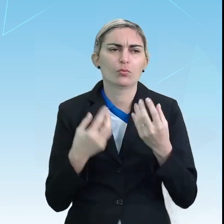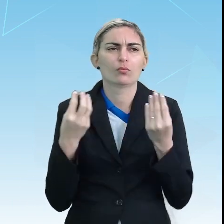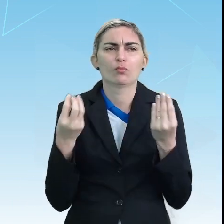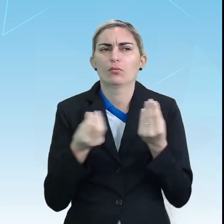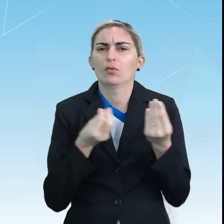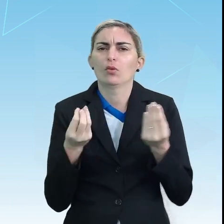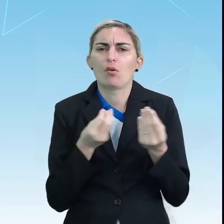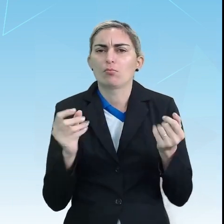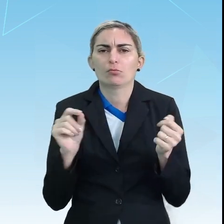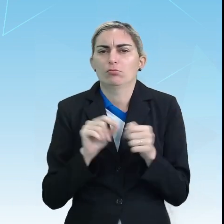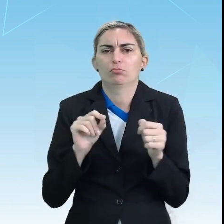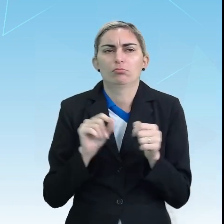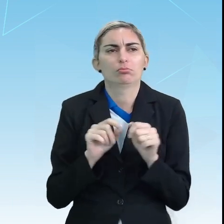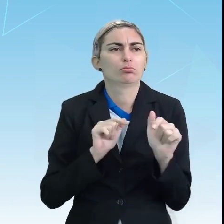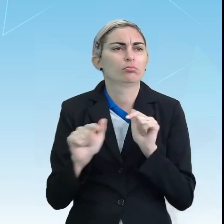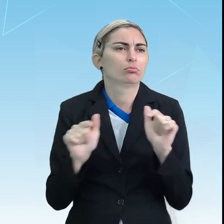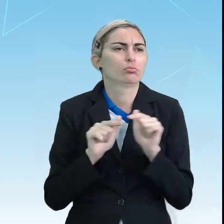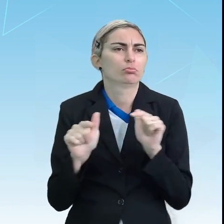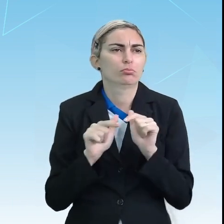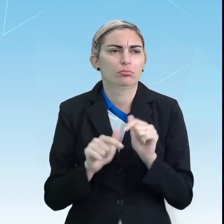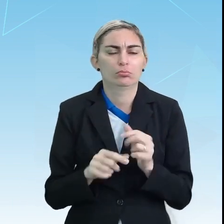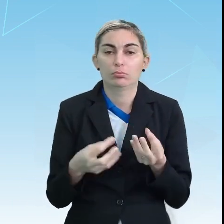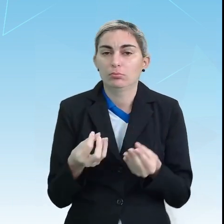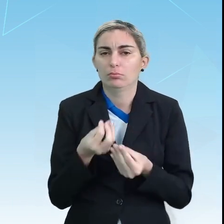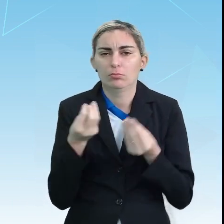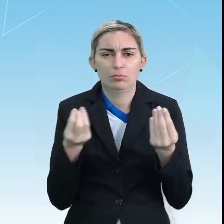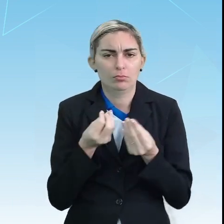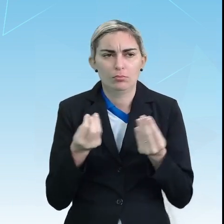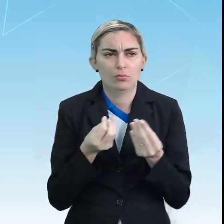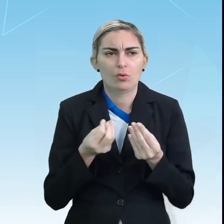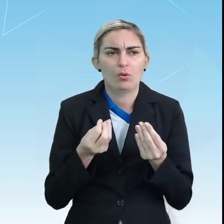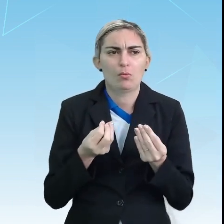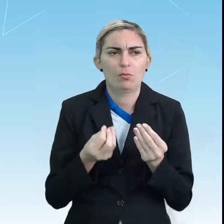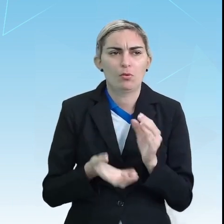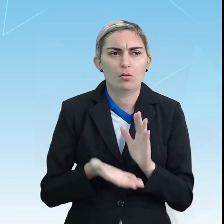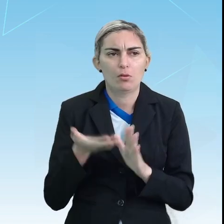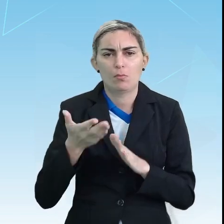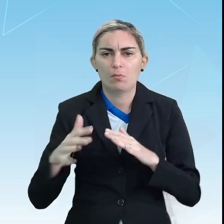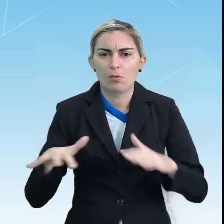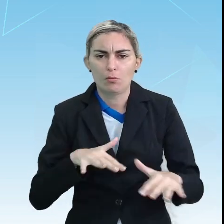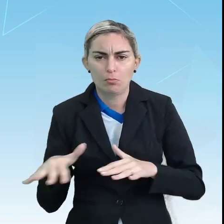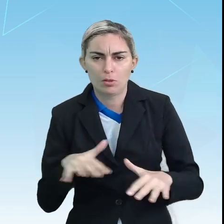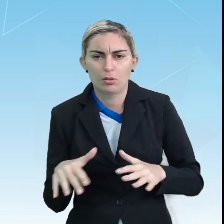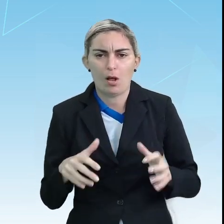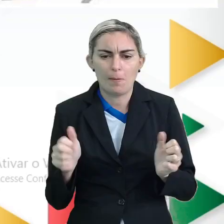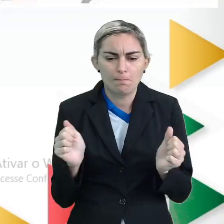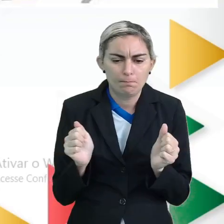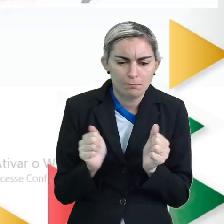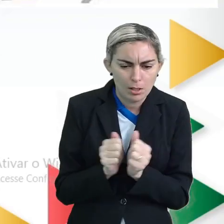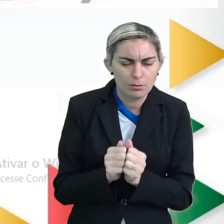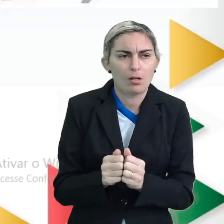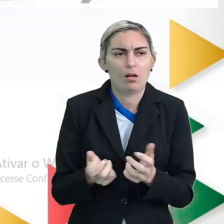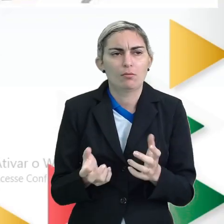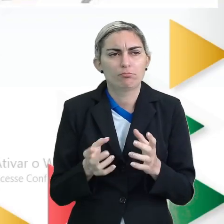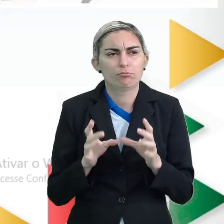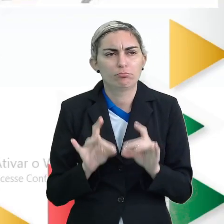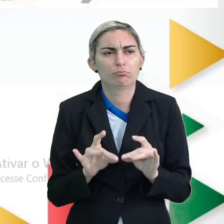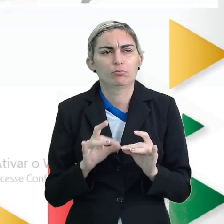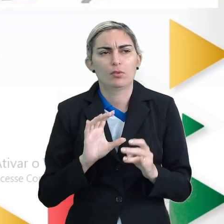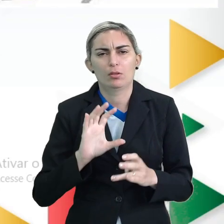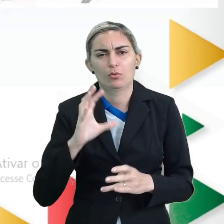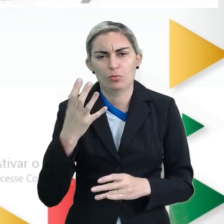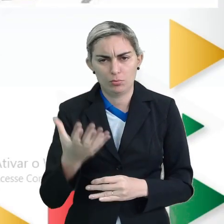a realização de um trabalho? Como elevar, cortar, movimentar, apertar. Isso daí vai